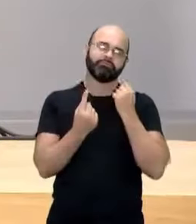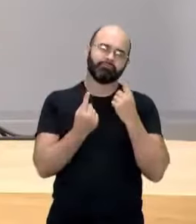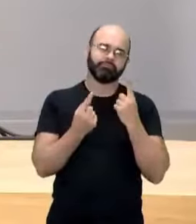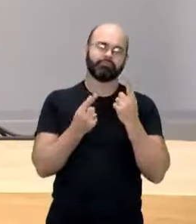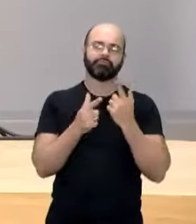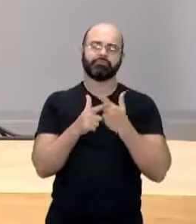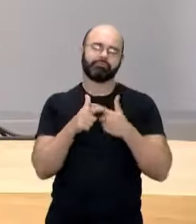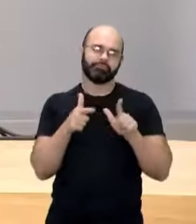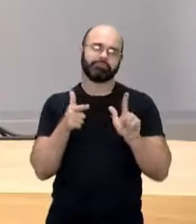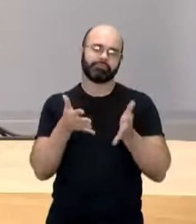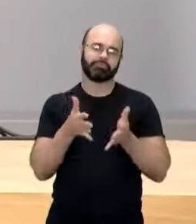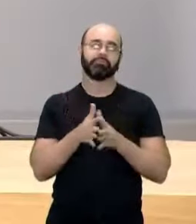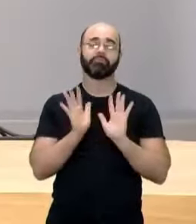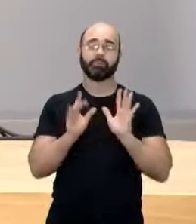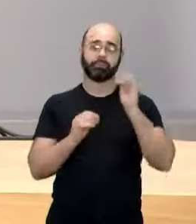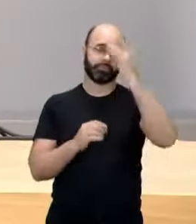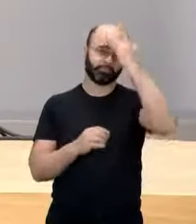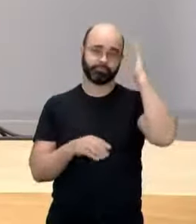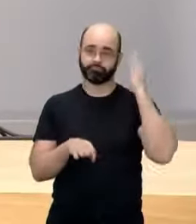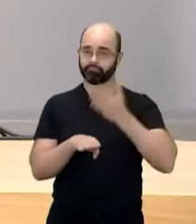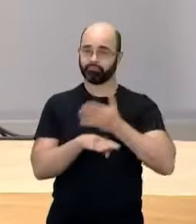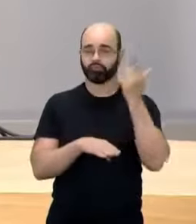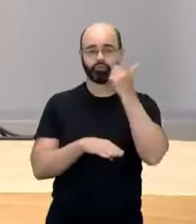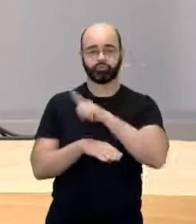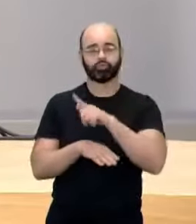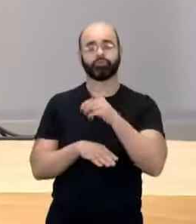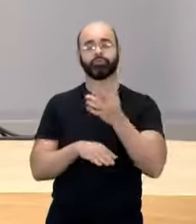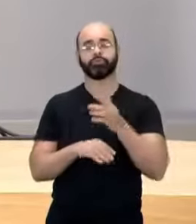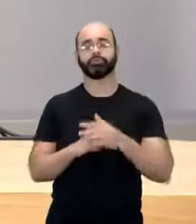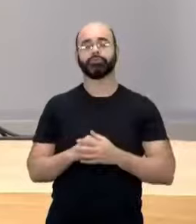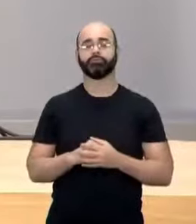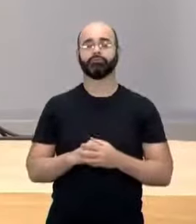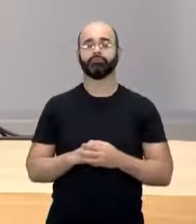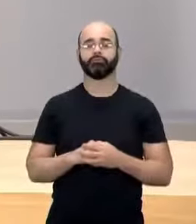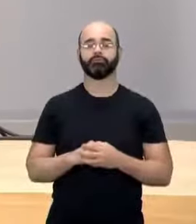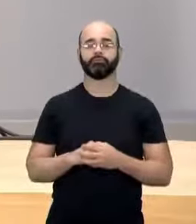os que conseguiram estar aqui com a gente em meio às